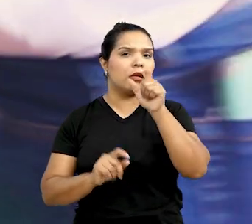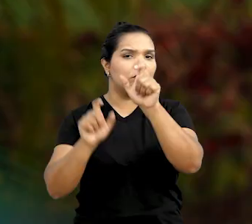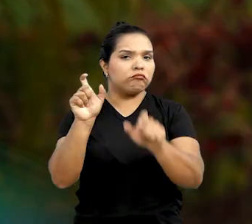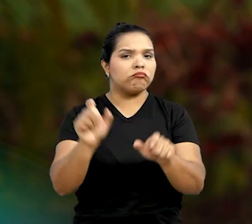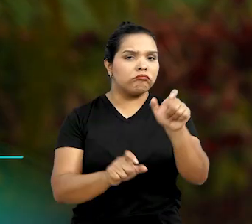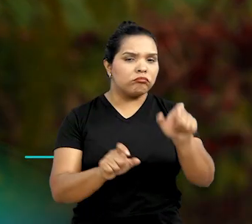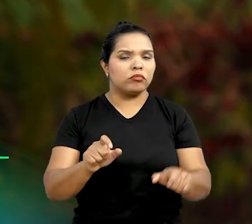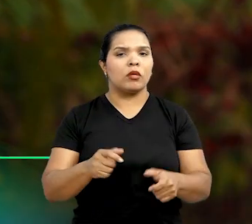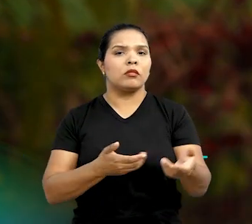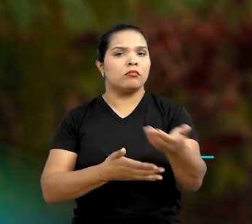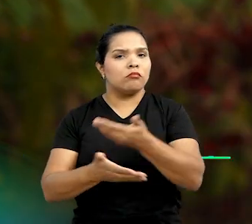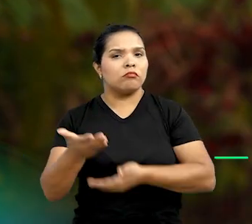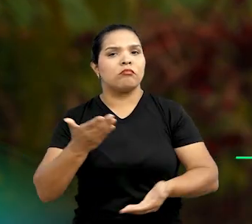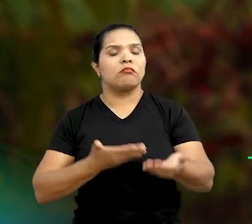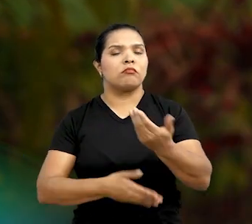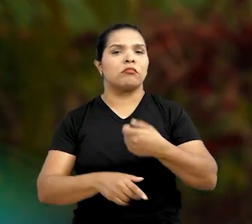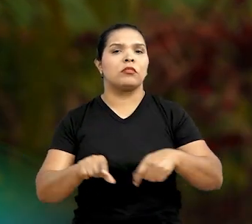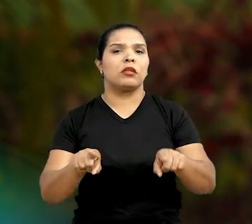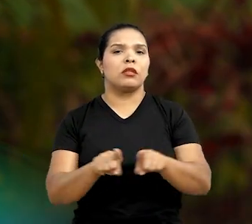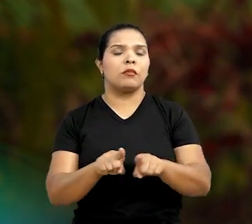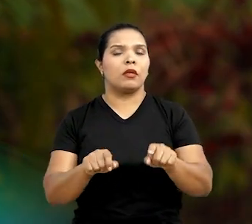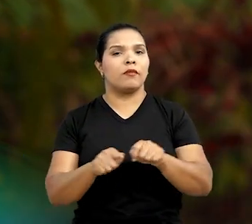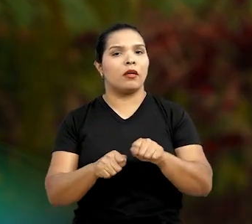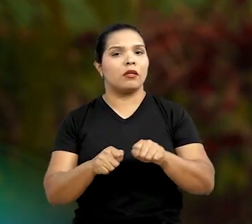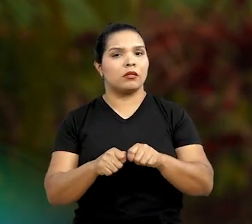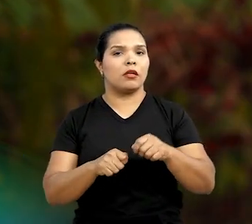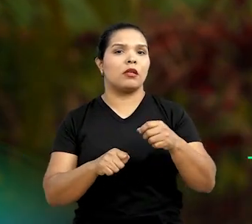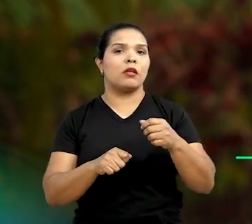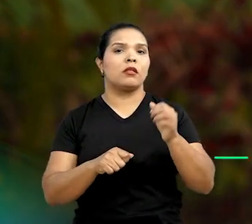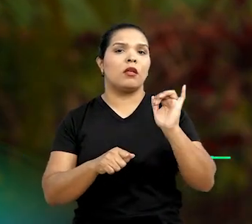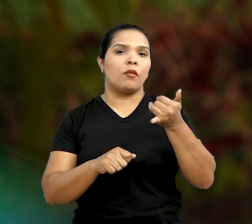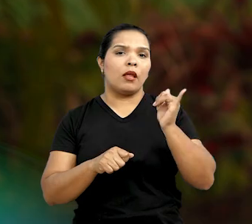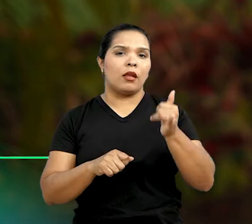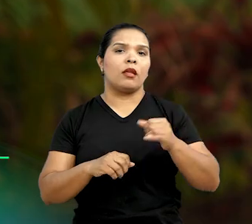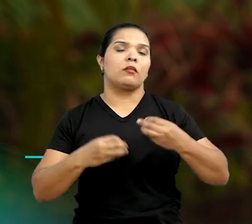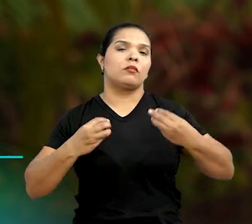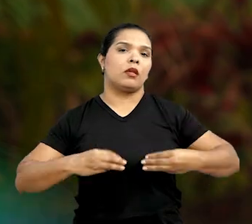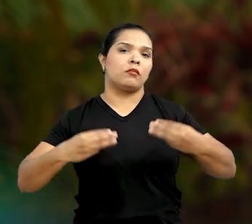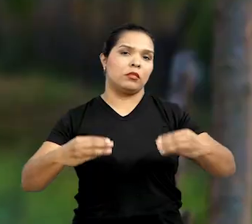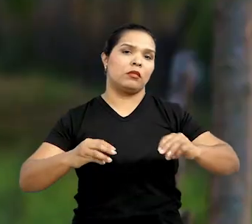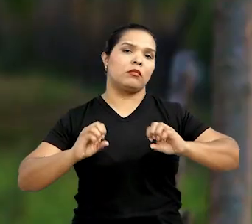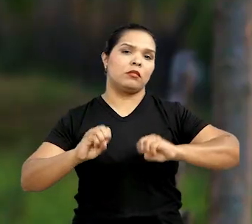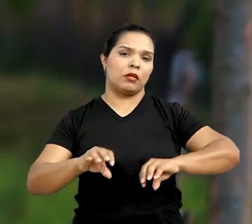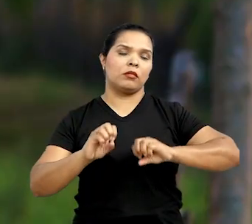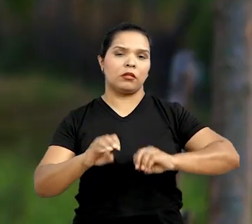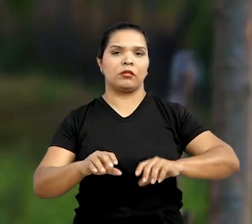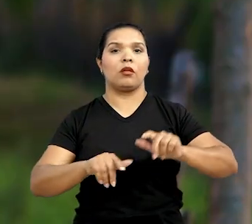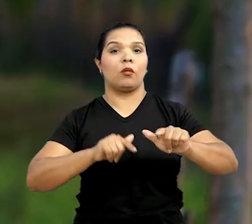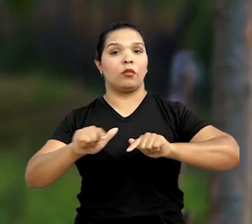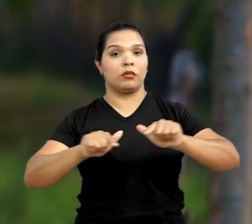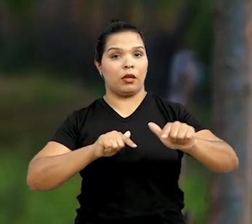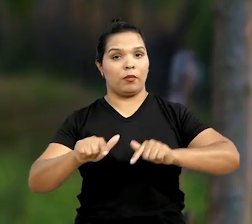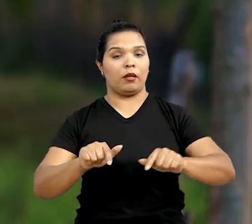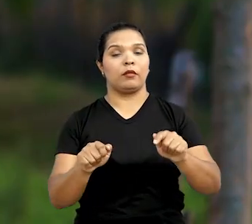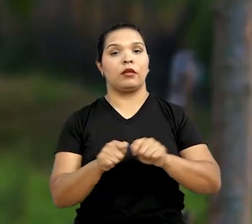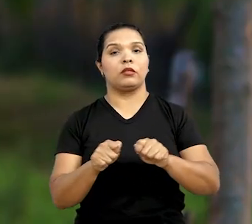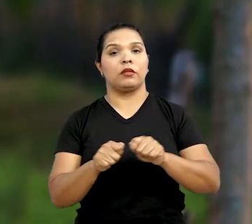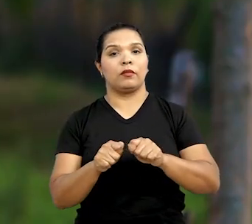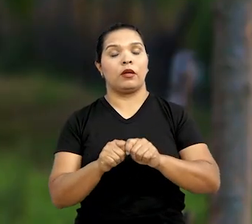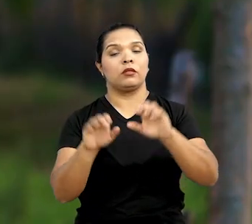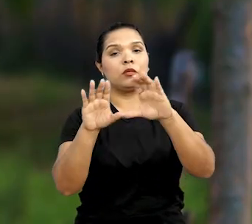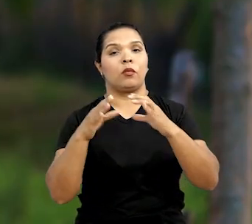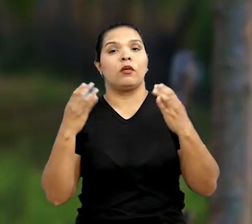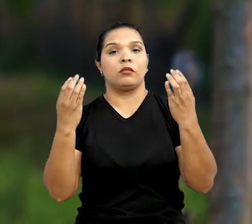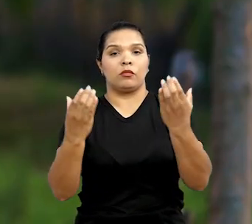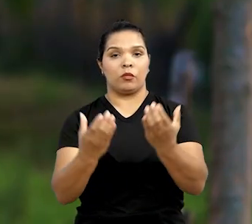sujeitos envolvidos e fazer esse relato para o Ministério da Educação. O trabalho que a gente faz com